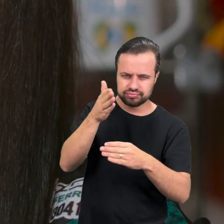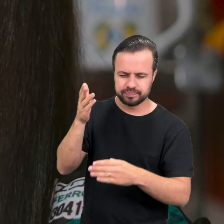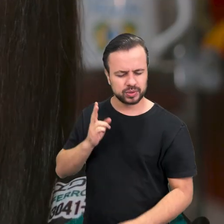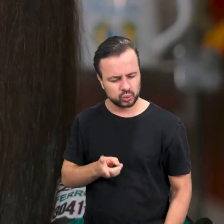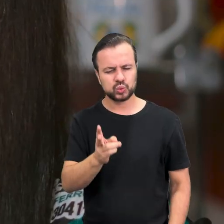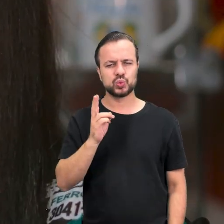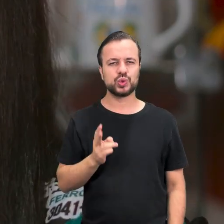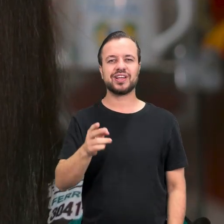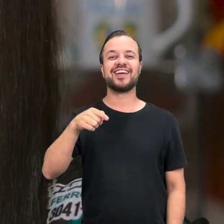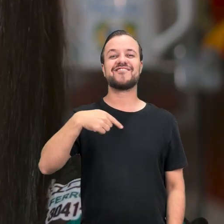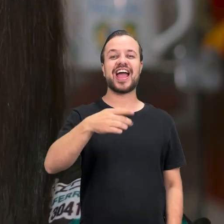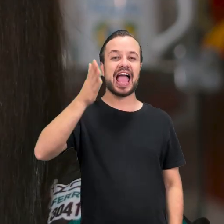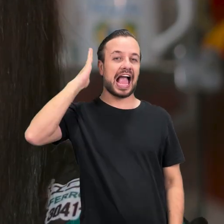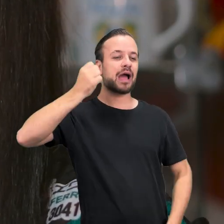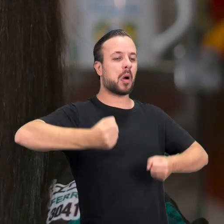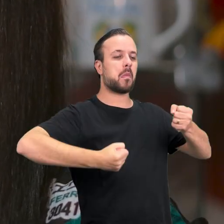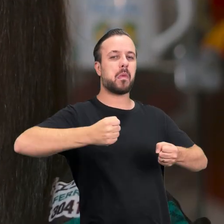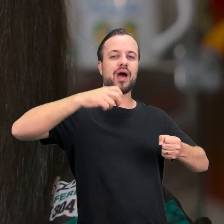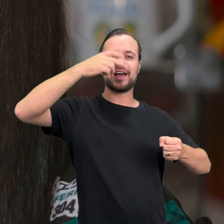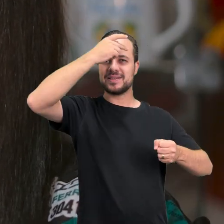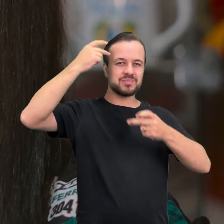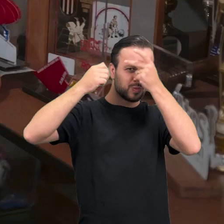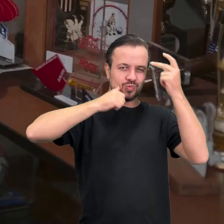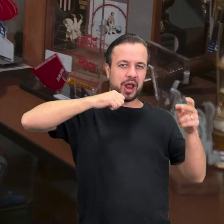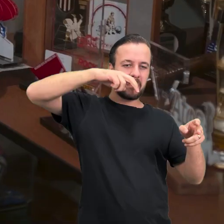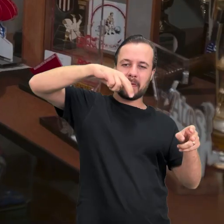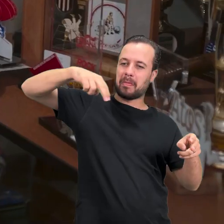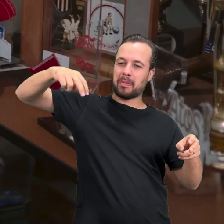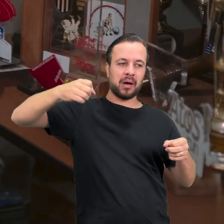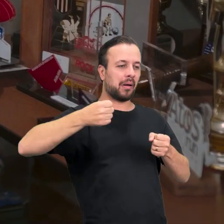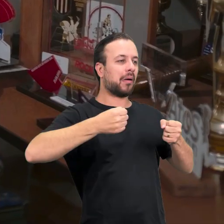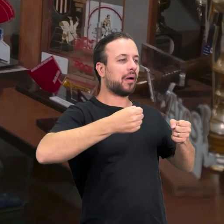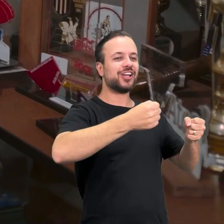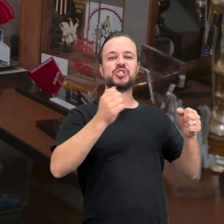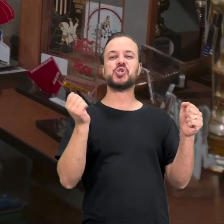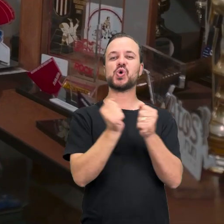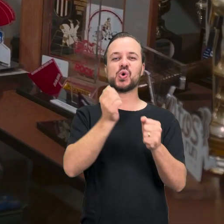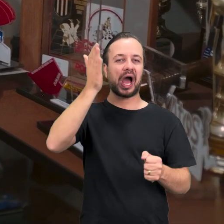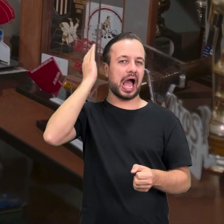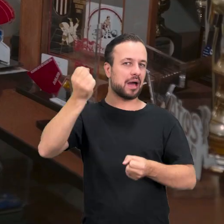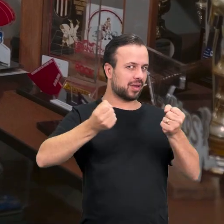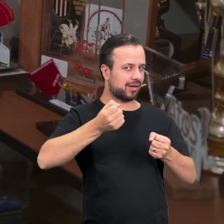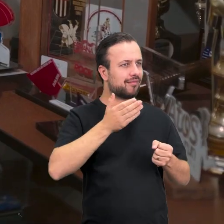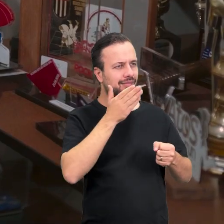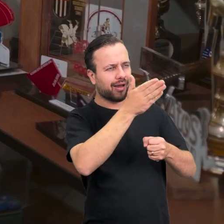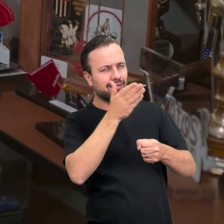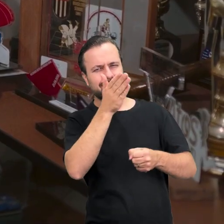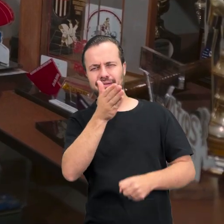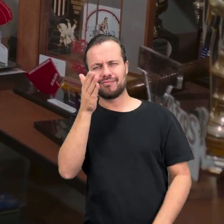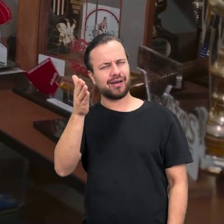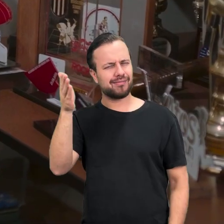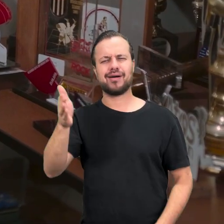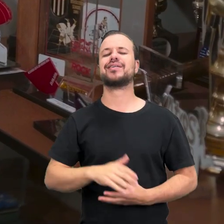e aí ia de caminhão, tudo em cima do caminhão. Então a gente ia, já fomos em Mandijuba, ali perto de Beltrão também tinha torneio, tudo torneio,